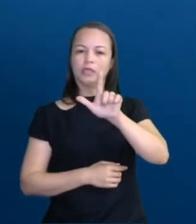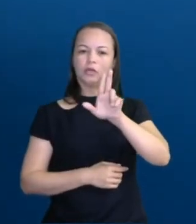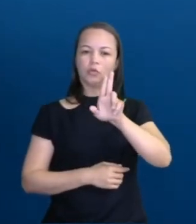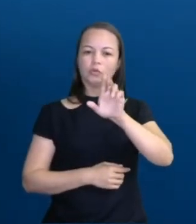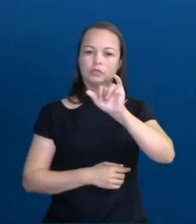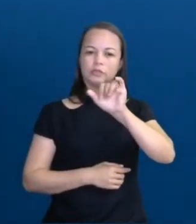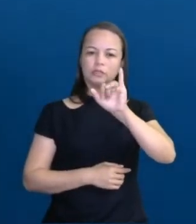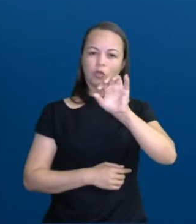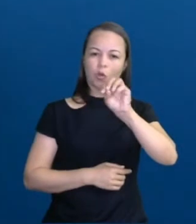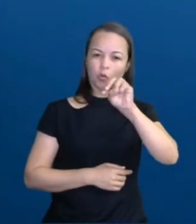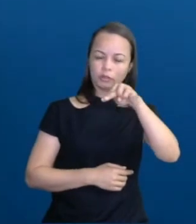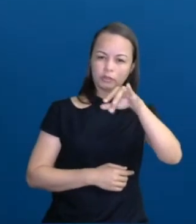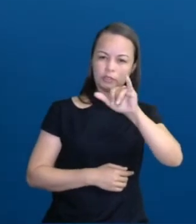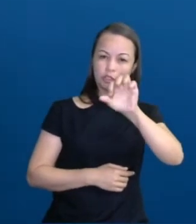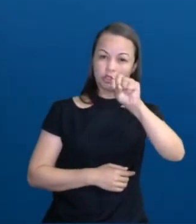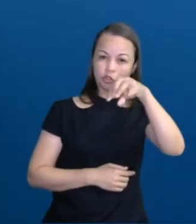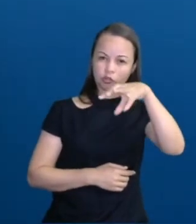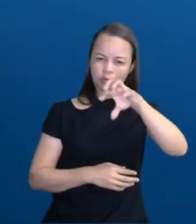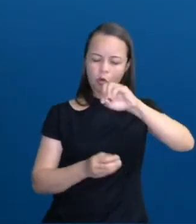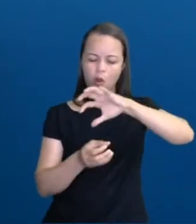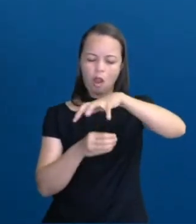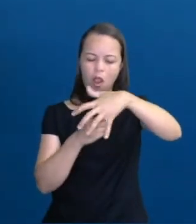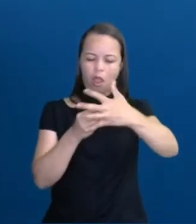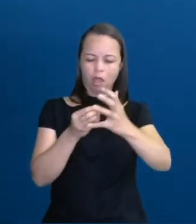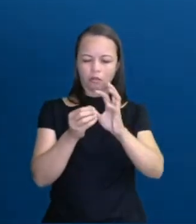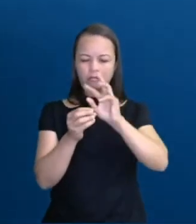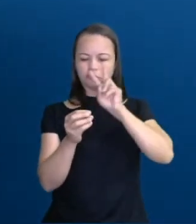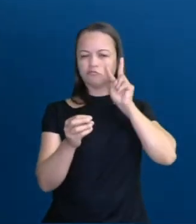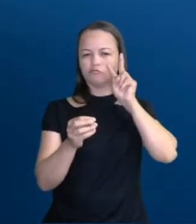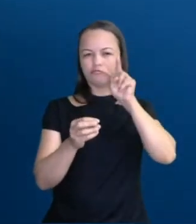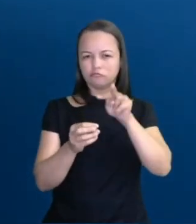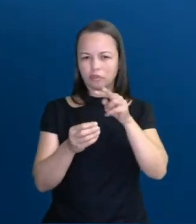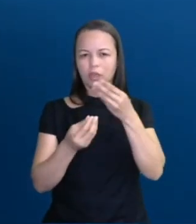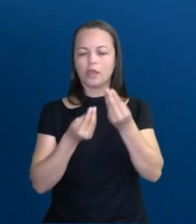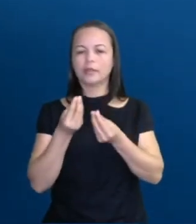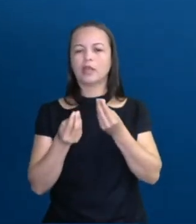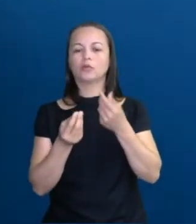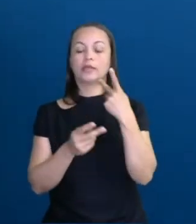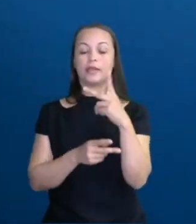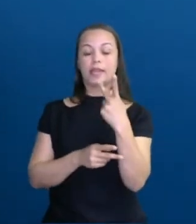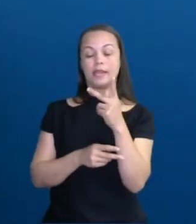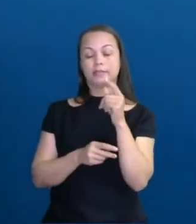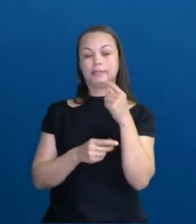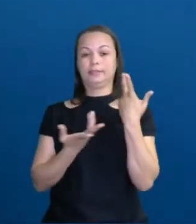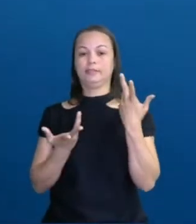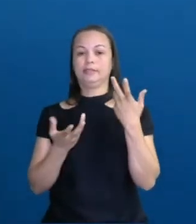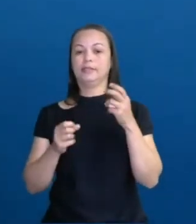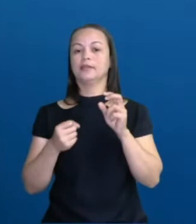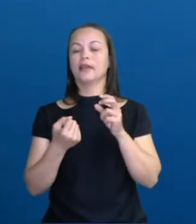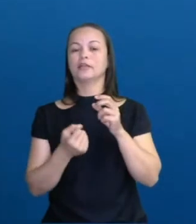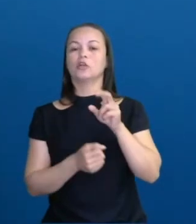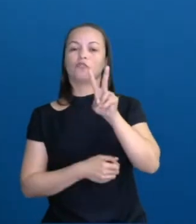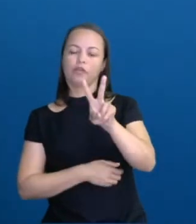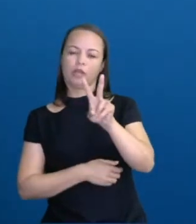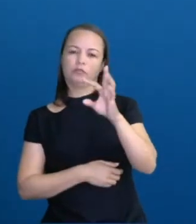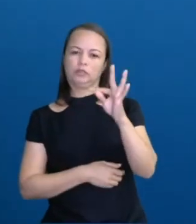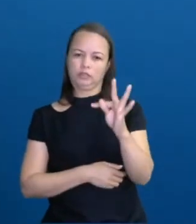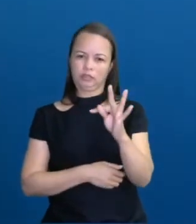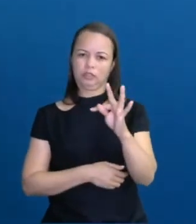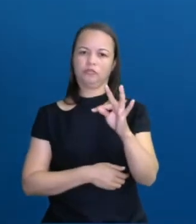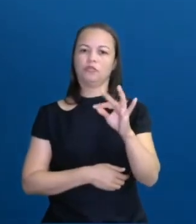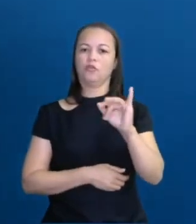sentido de você ver de você presenciar algo Então nesse caso o verbo ele é transitivo